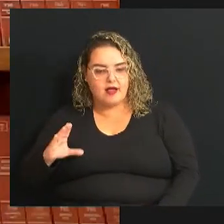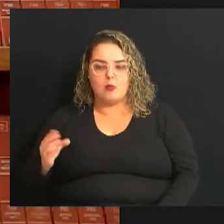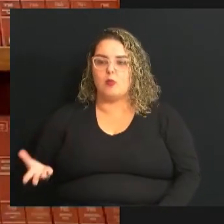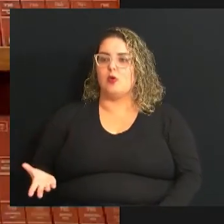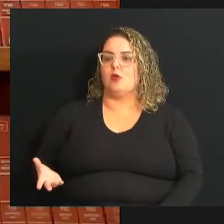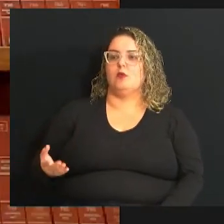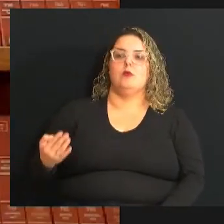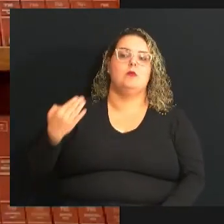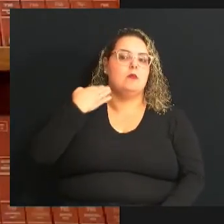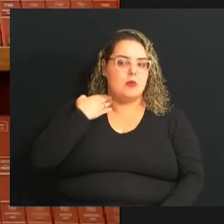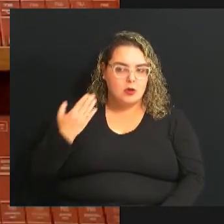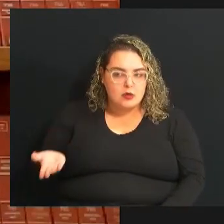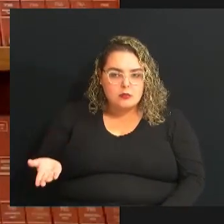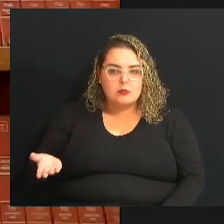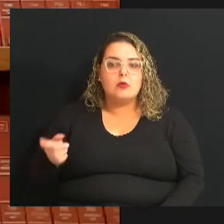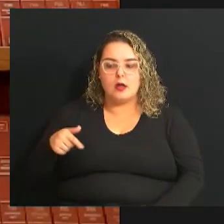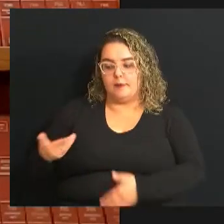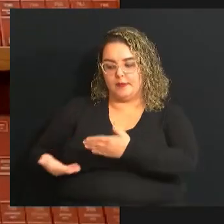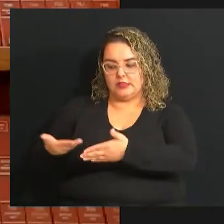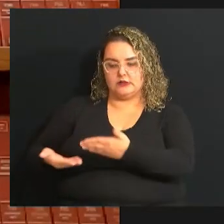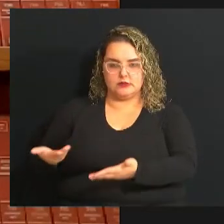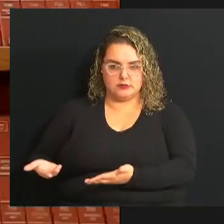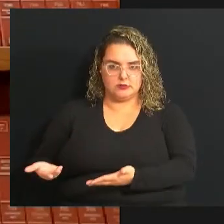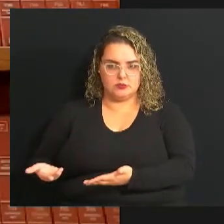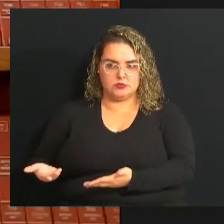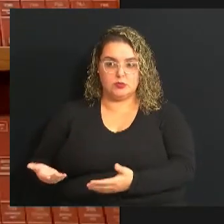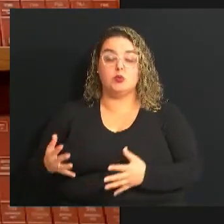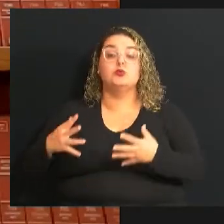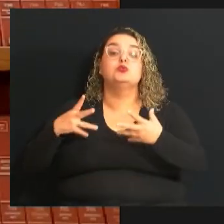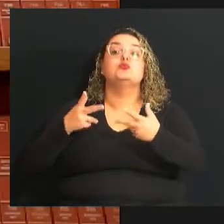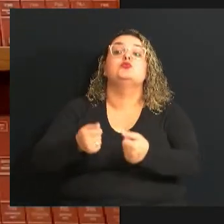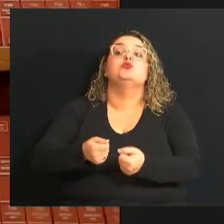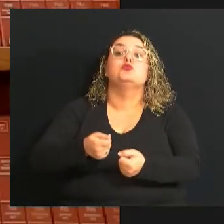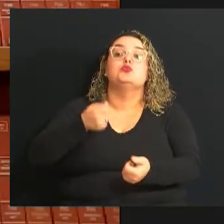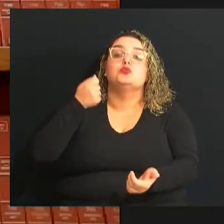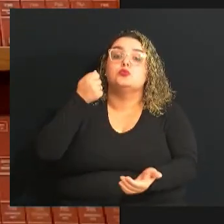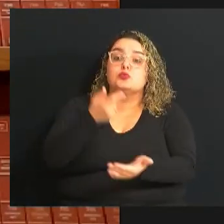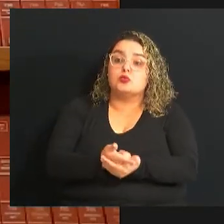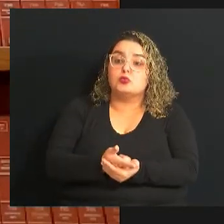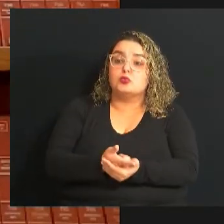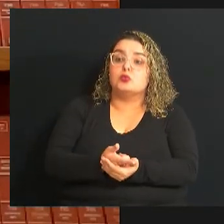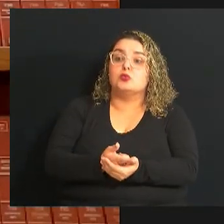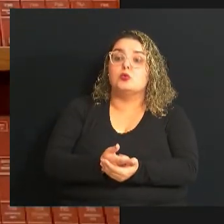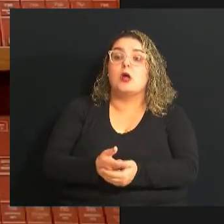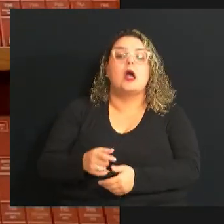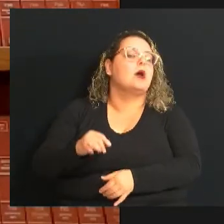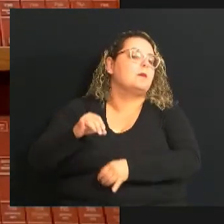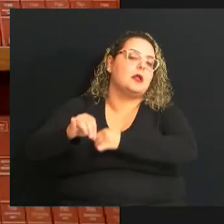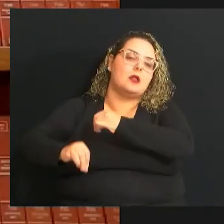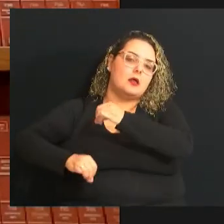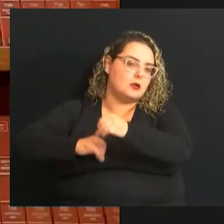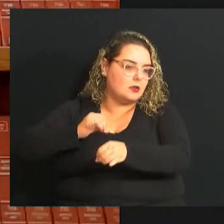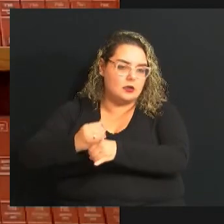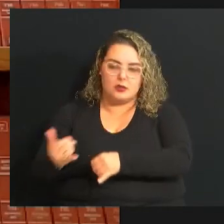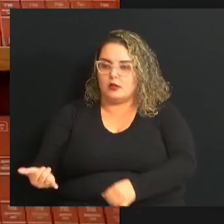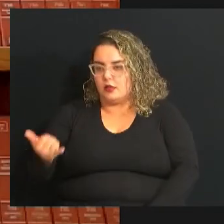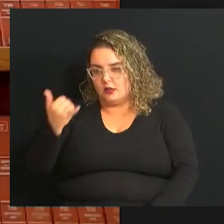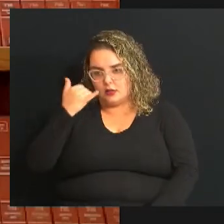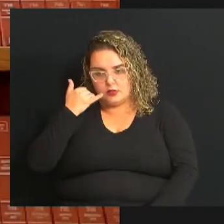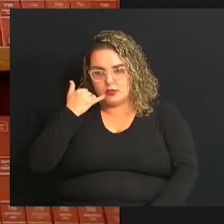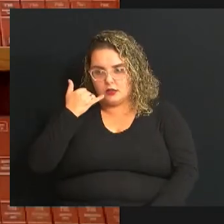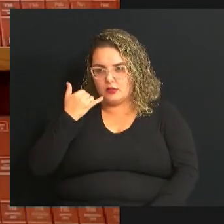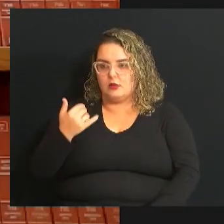bem-vinda. E se tiver alguma dúvida em relação a Black Friday, fica aí, porque esse é o nosso assunto de agora, porque amanhã